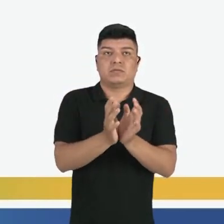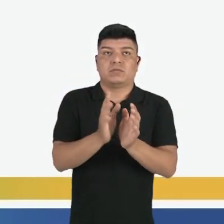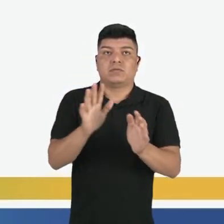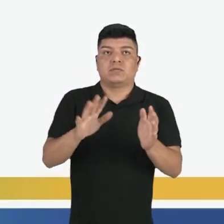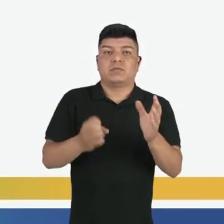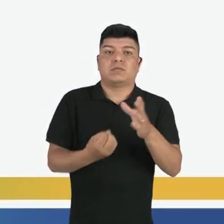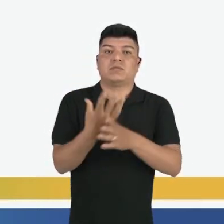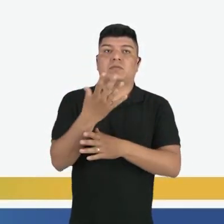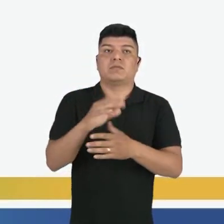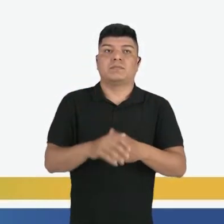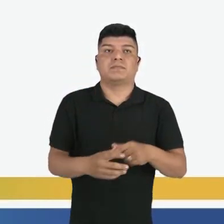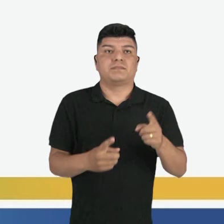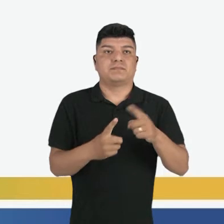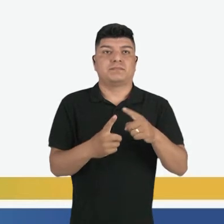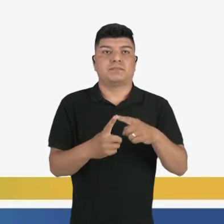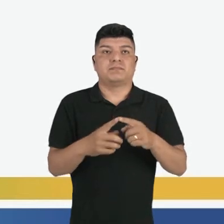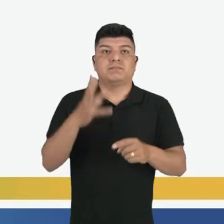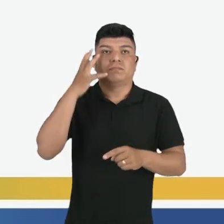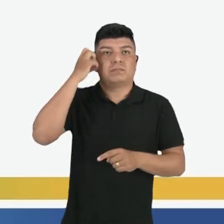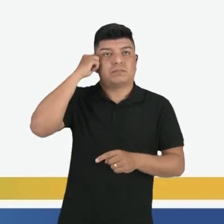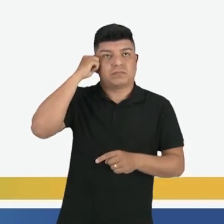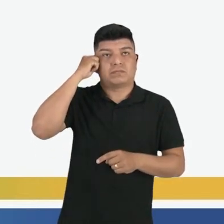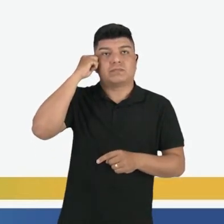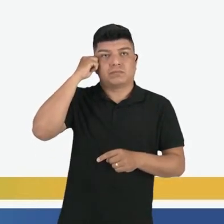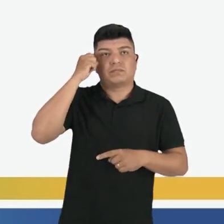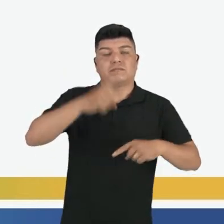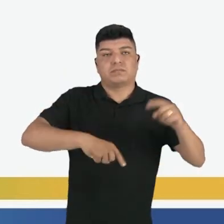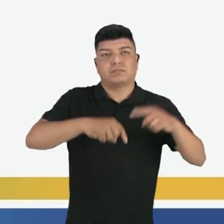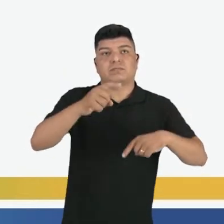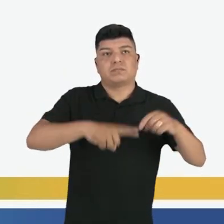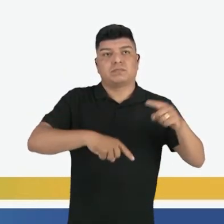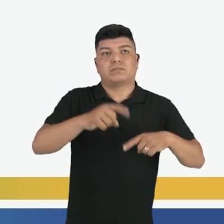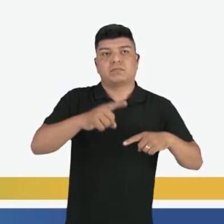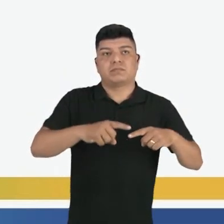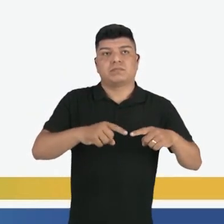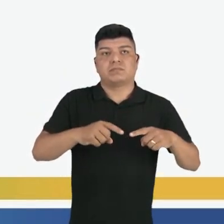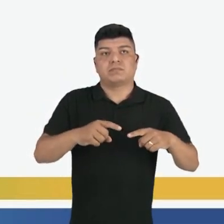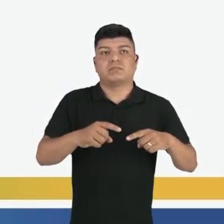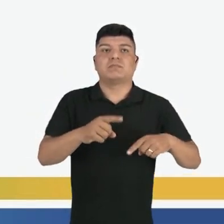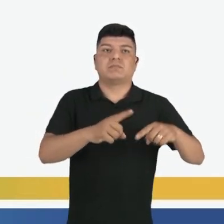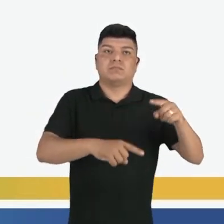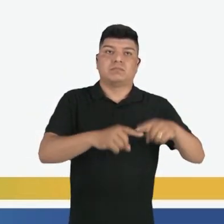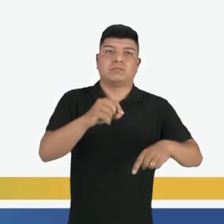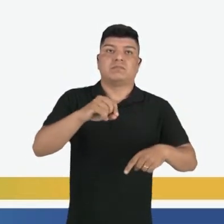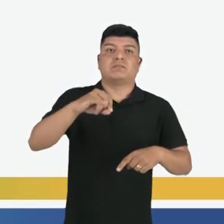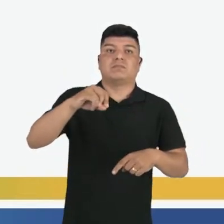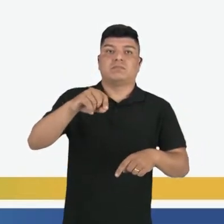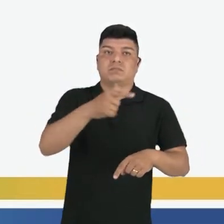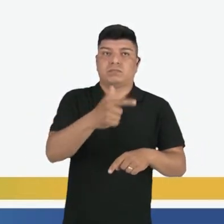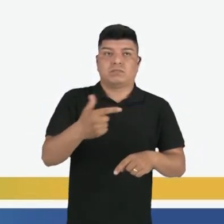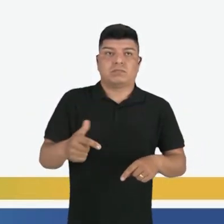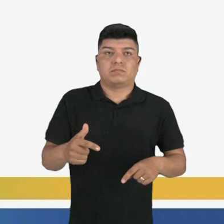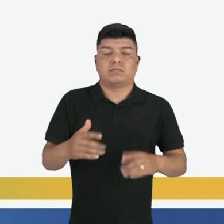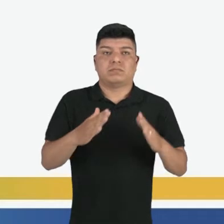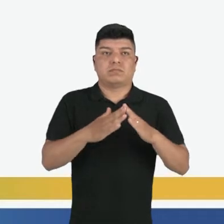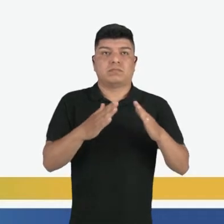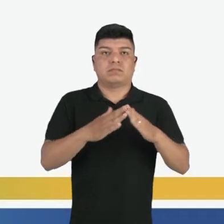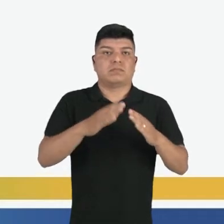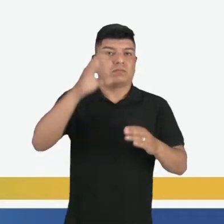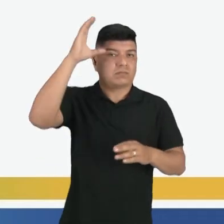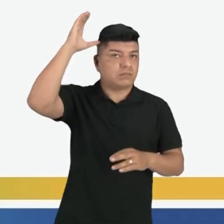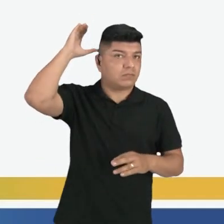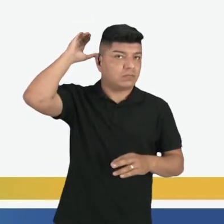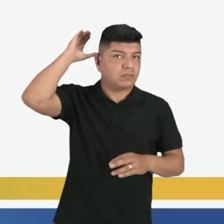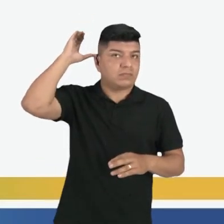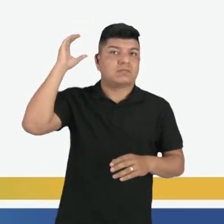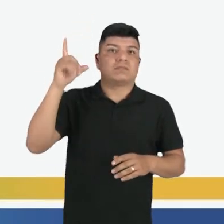sua natureza. São eles: patrimônio imaterial e patrimônio material. No caso específico da casa onde residiu o